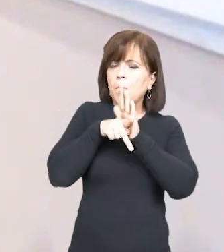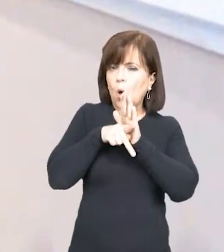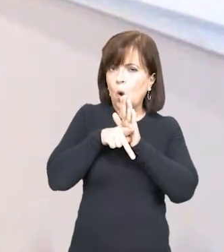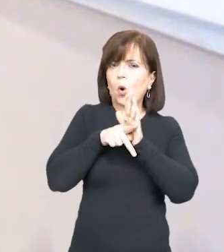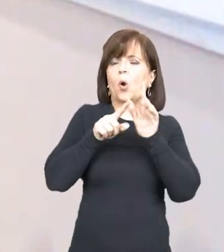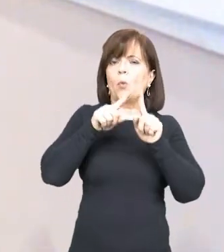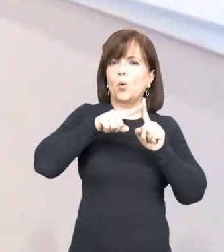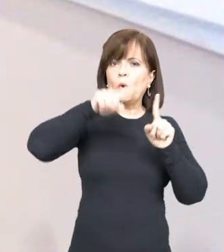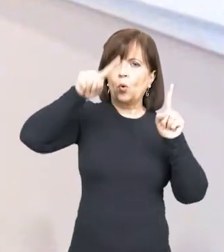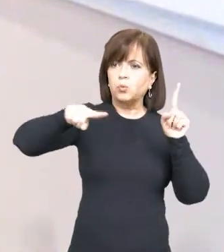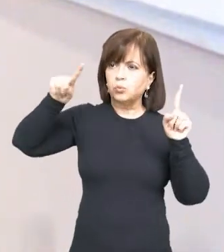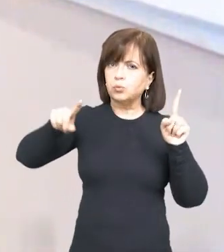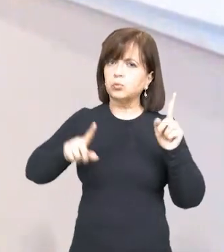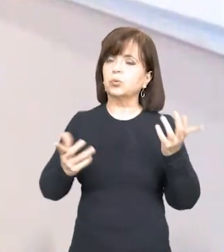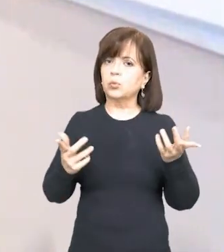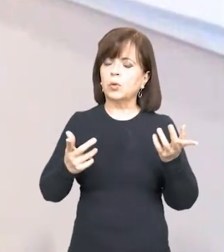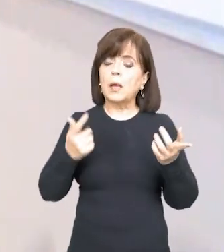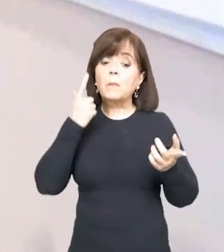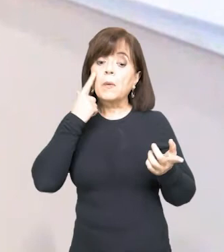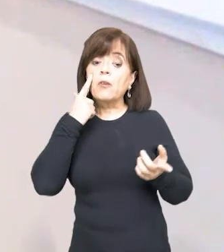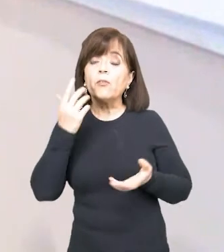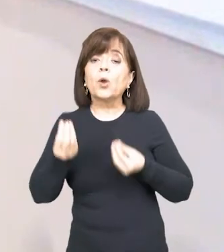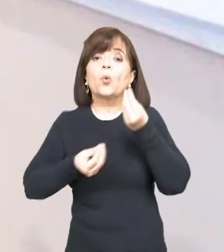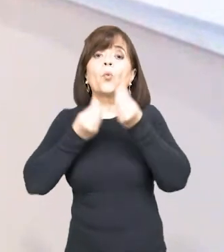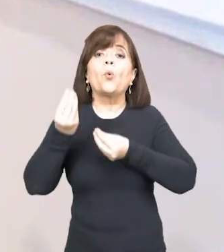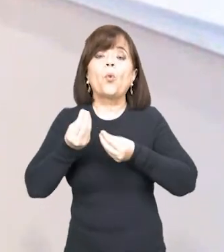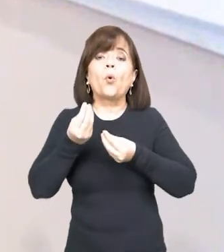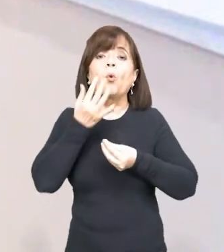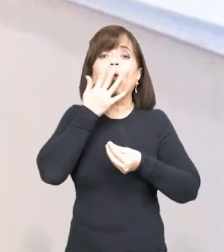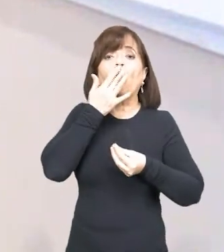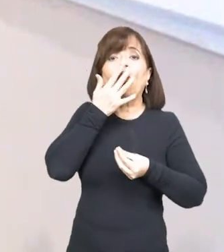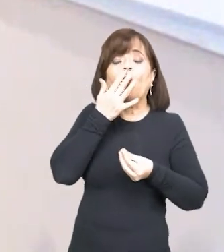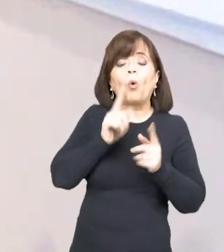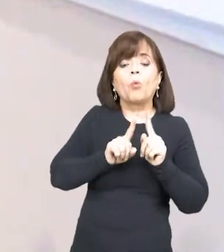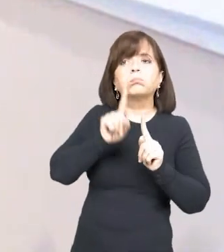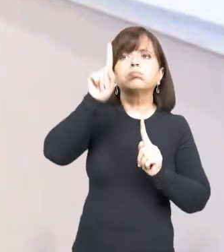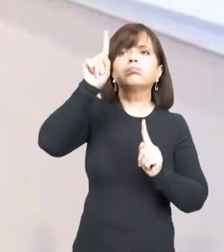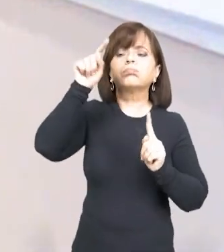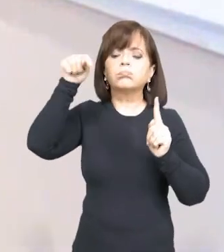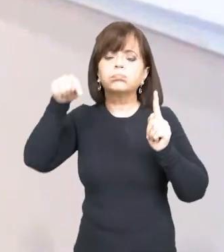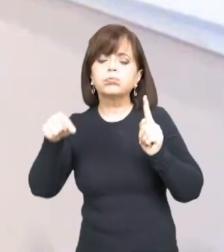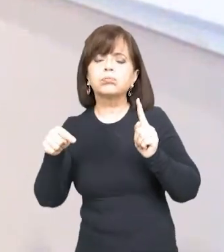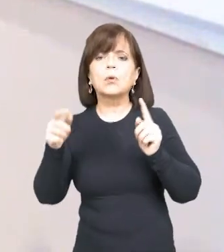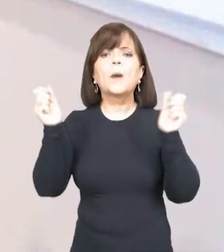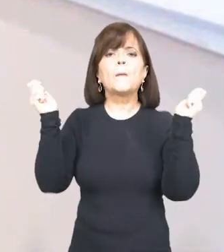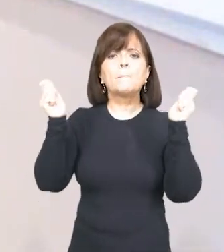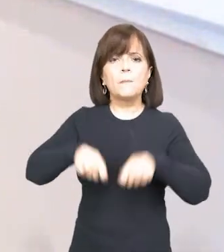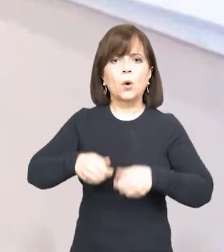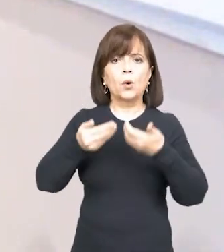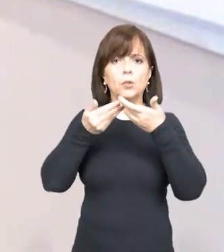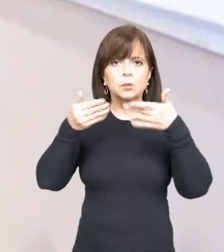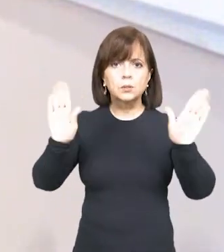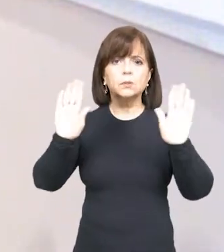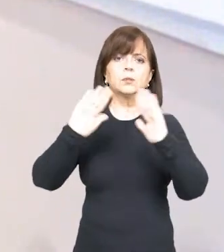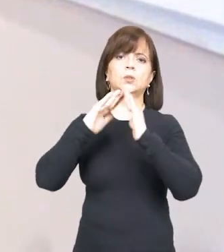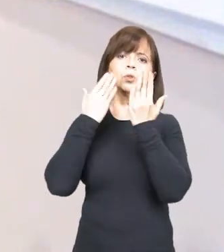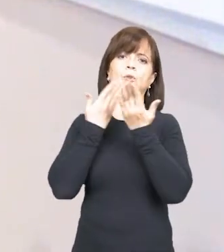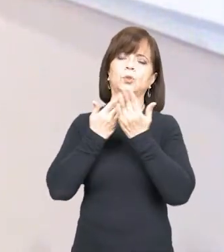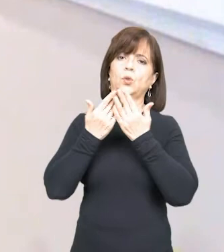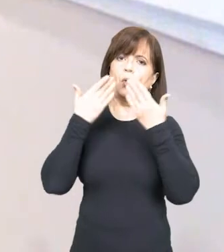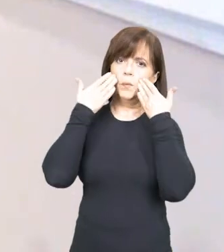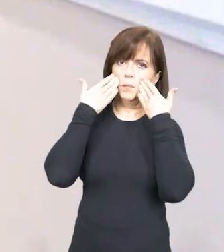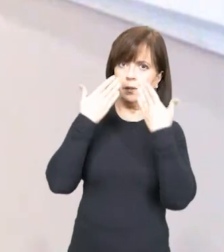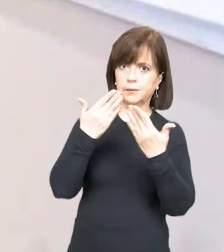ao final em que cenários poderia haver atividades presenciais, né?